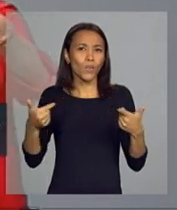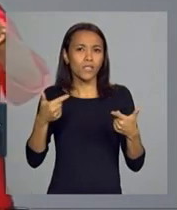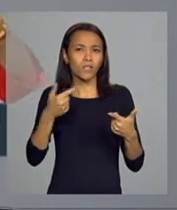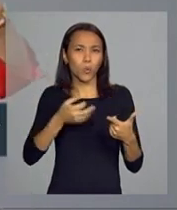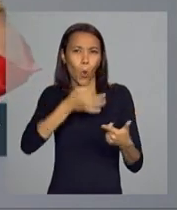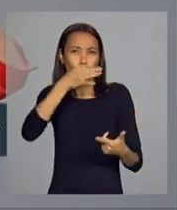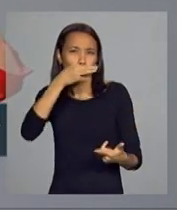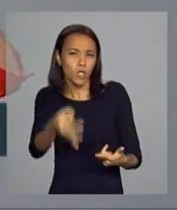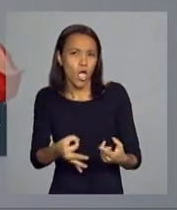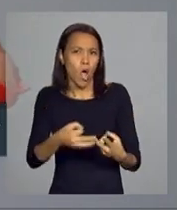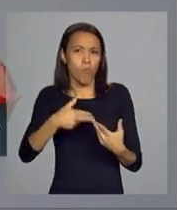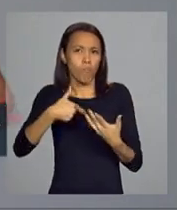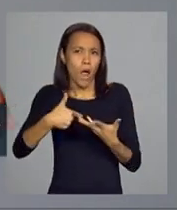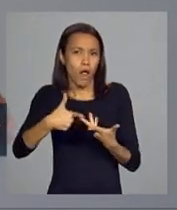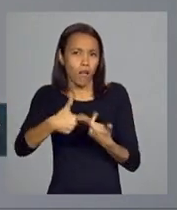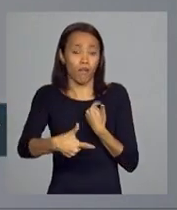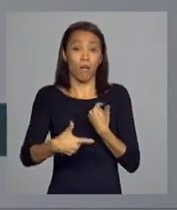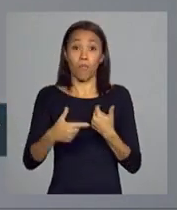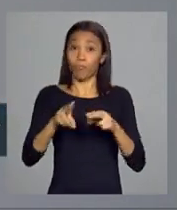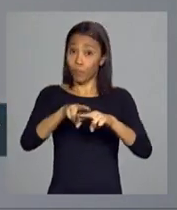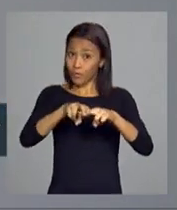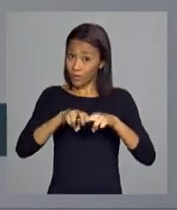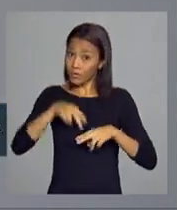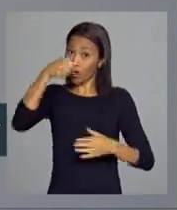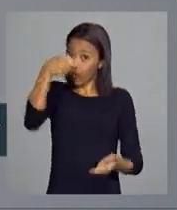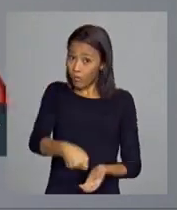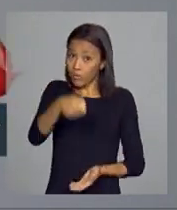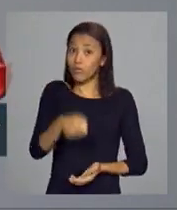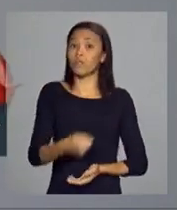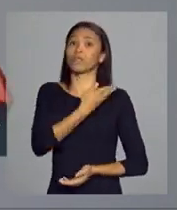Por isso que é